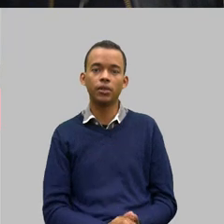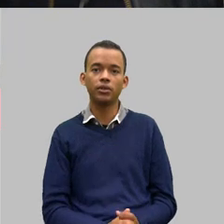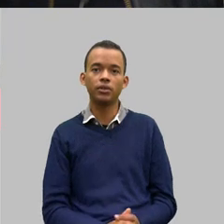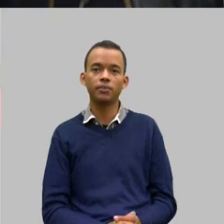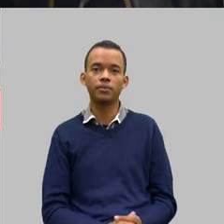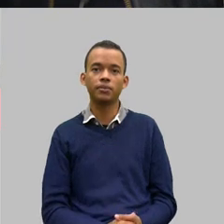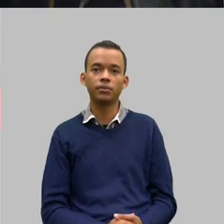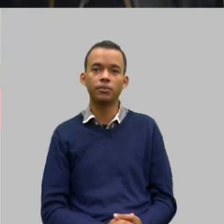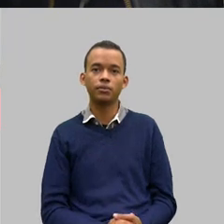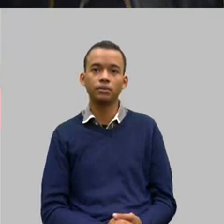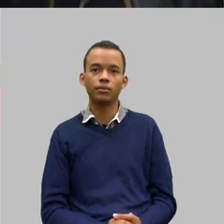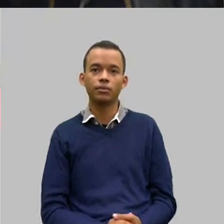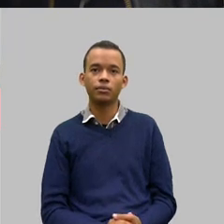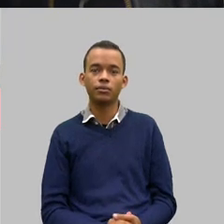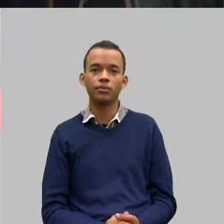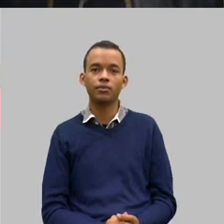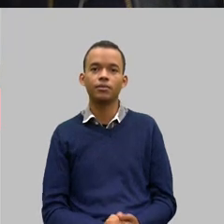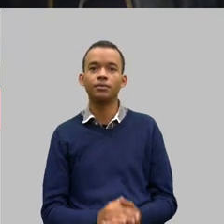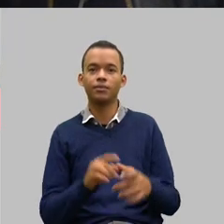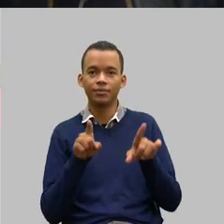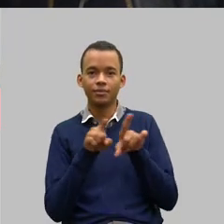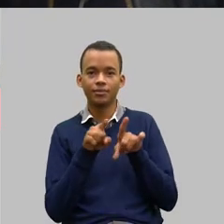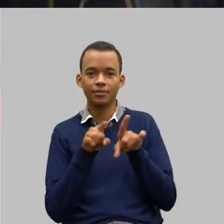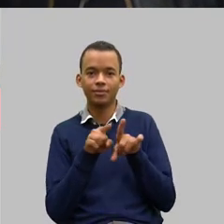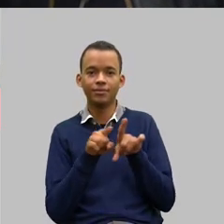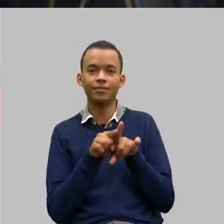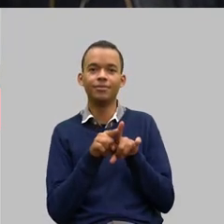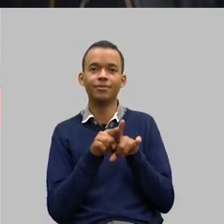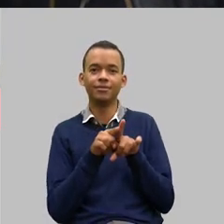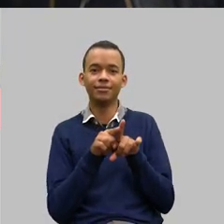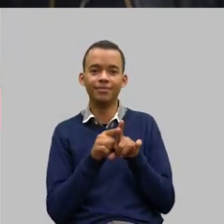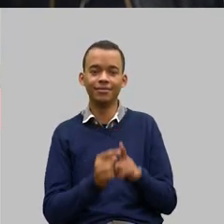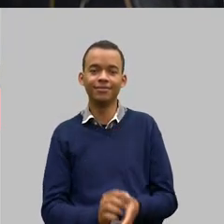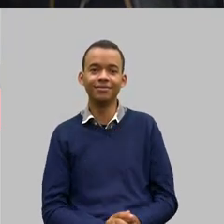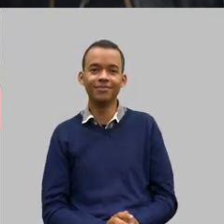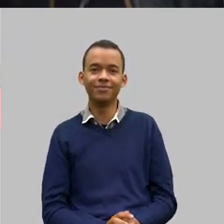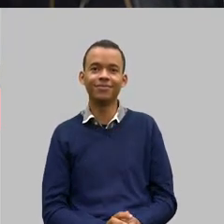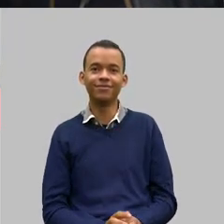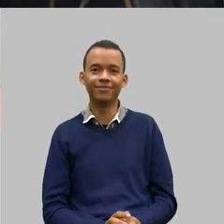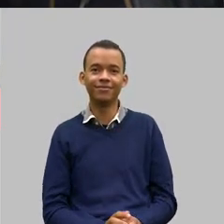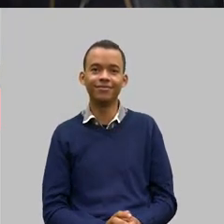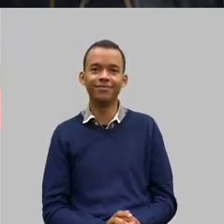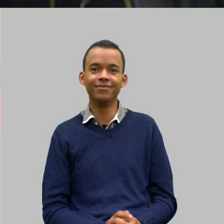informação falo agora aqui ã